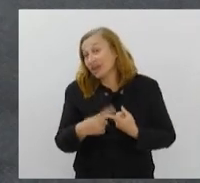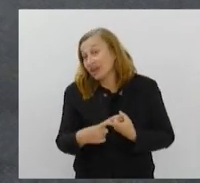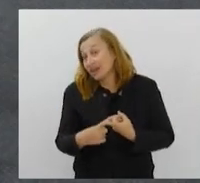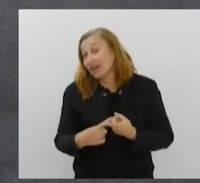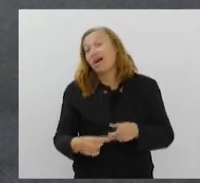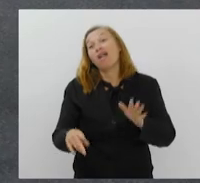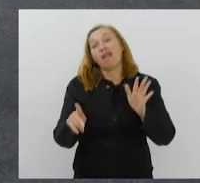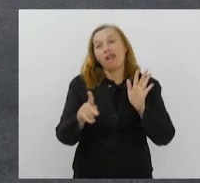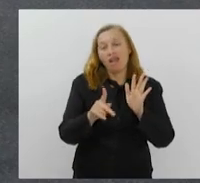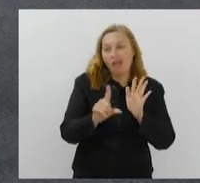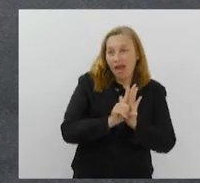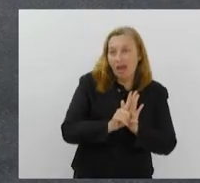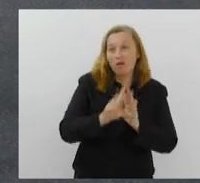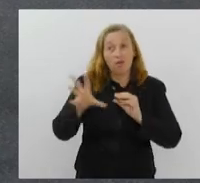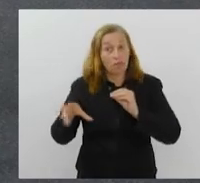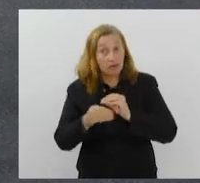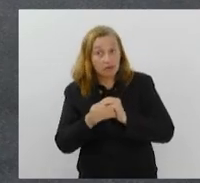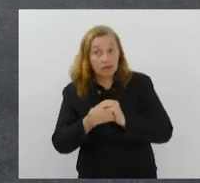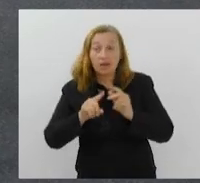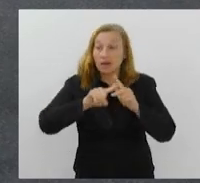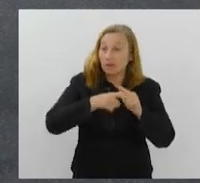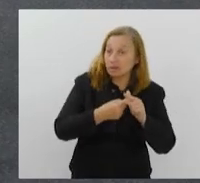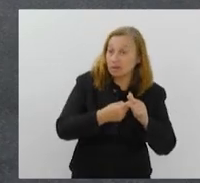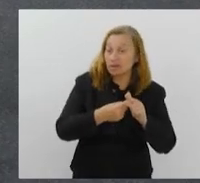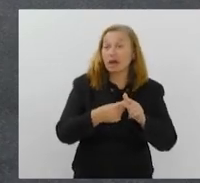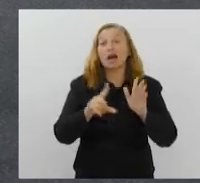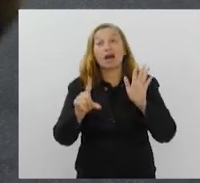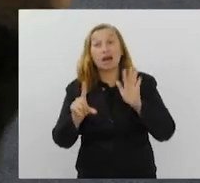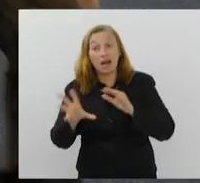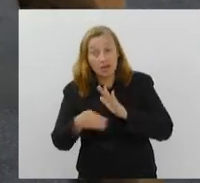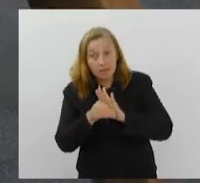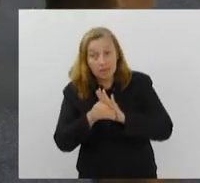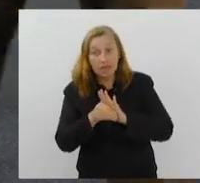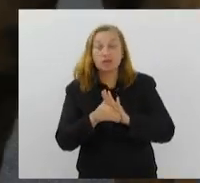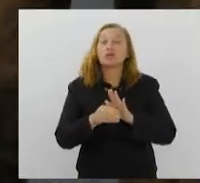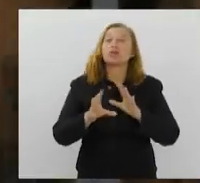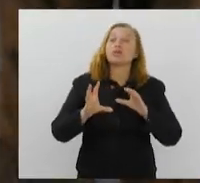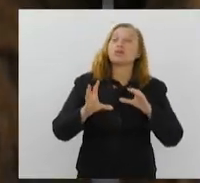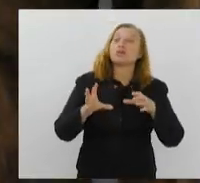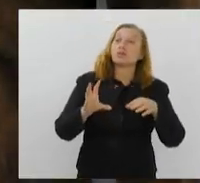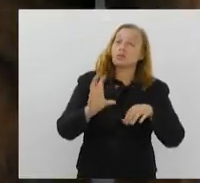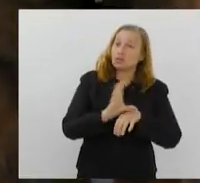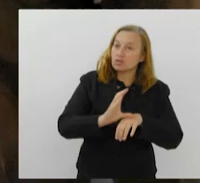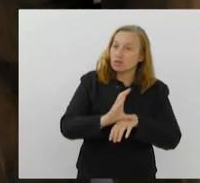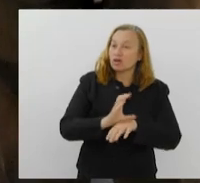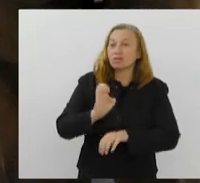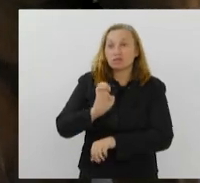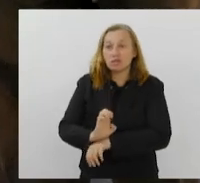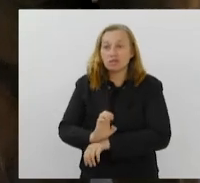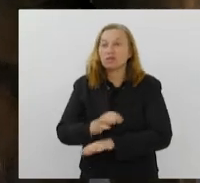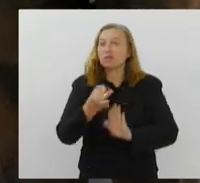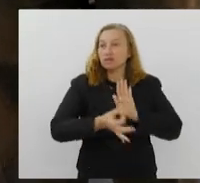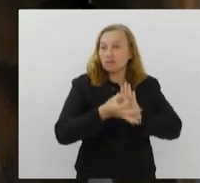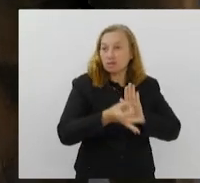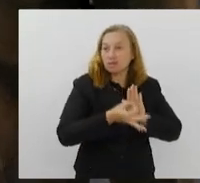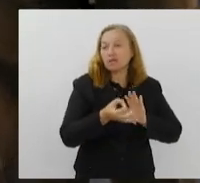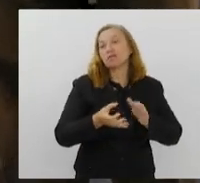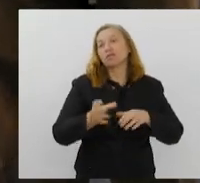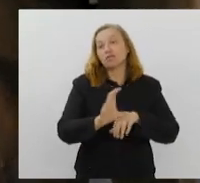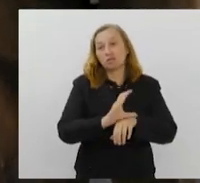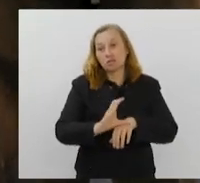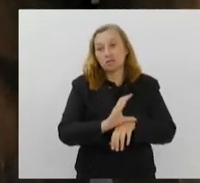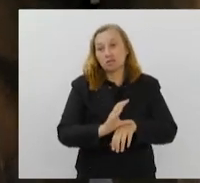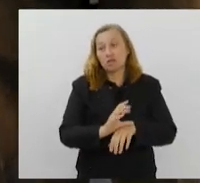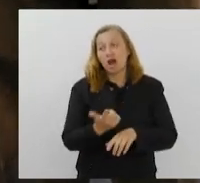Lei complementar regulamentando a emenda constitucional do Estado. Foi dado parecer pela constitucionalidade,